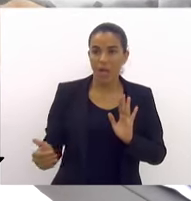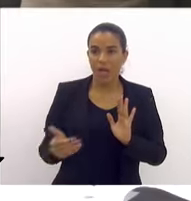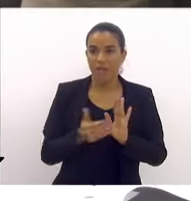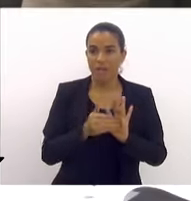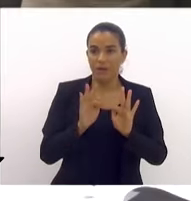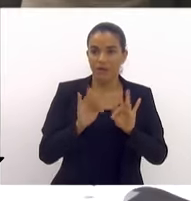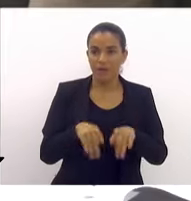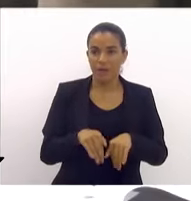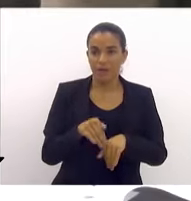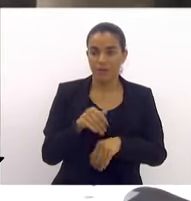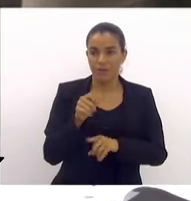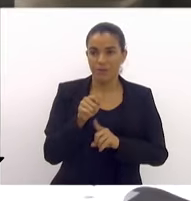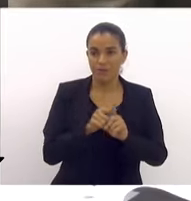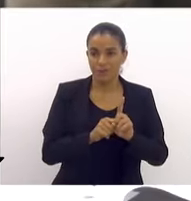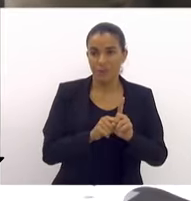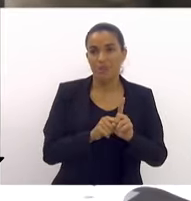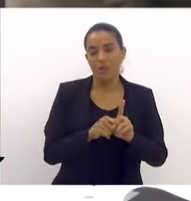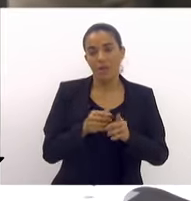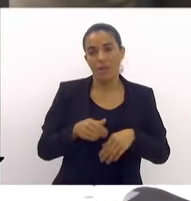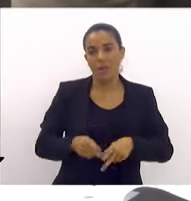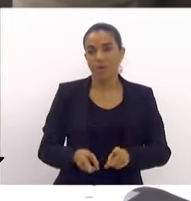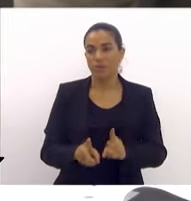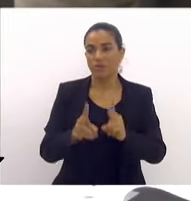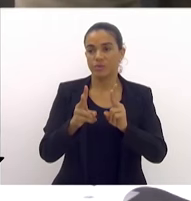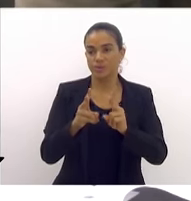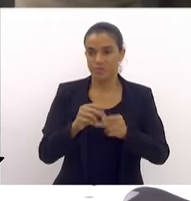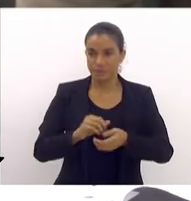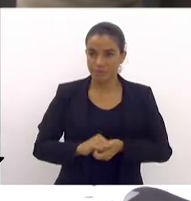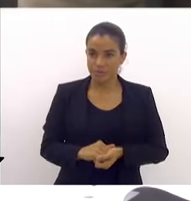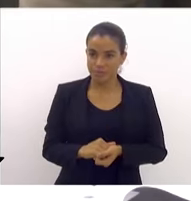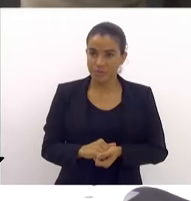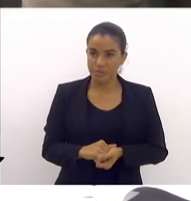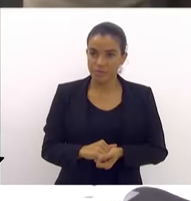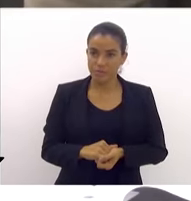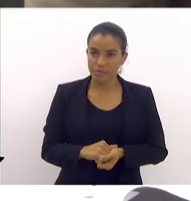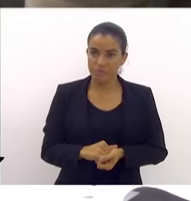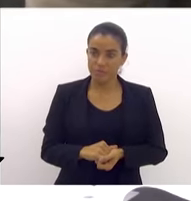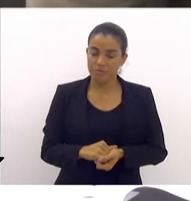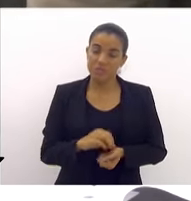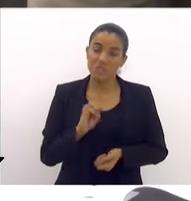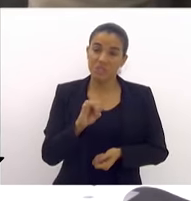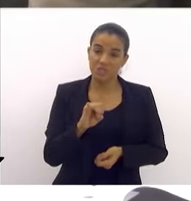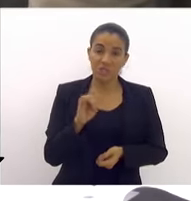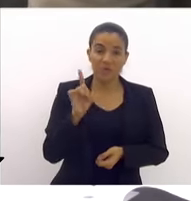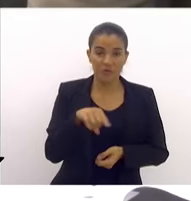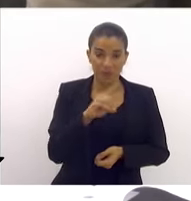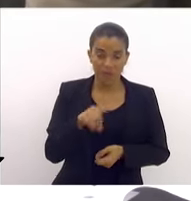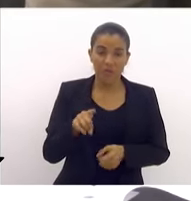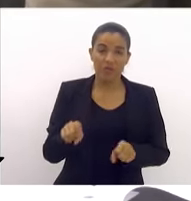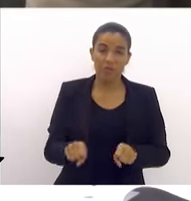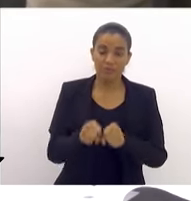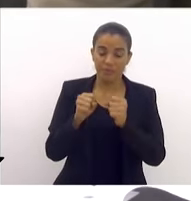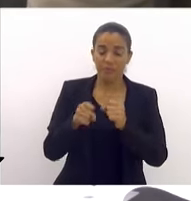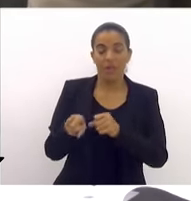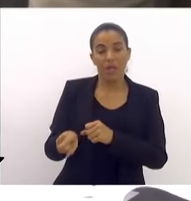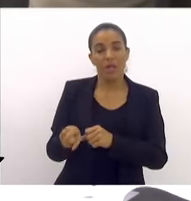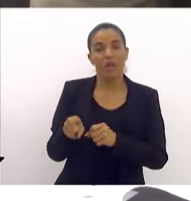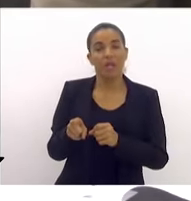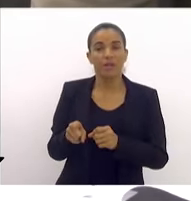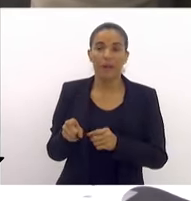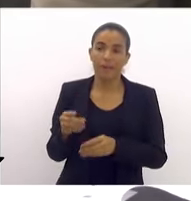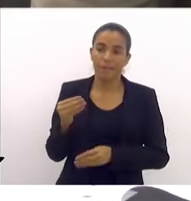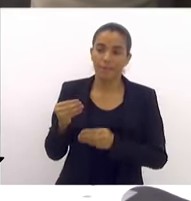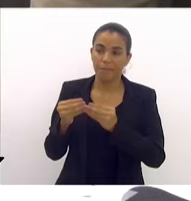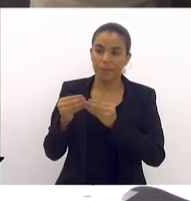Pouquinho. Se o veto for derrubado, ele prossegue. Se o veto for derrubado, ele está prejudicado. Se o veto for mantido, melhor assim,